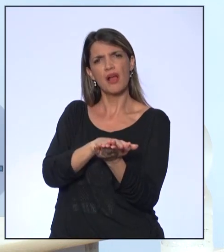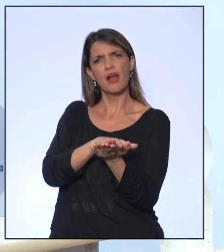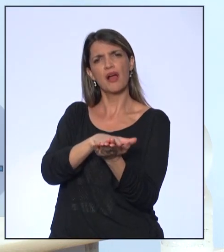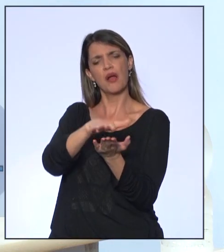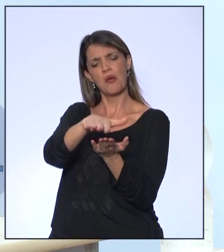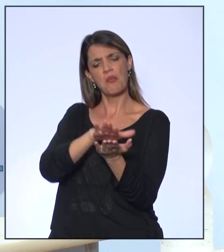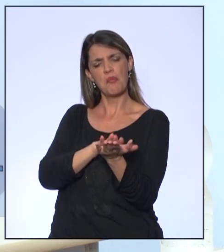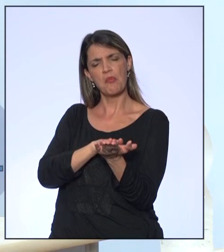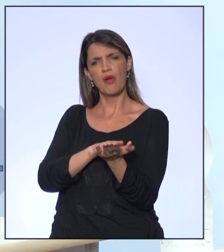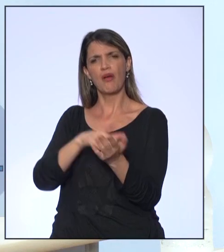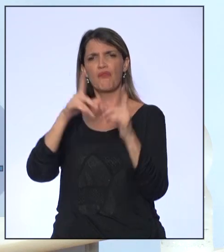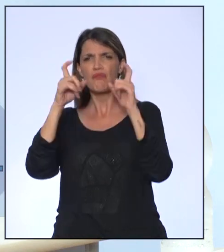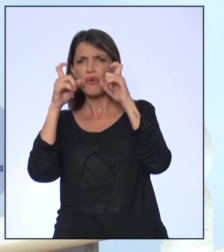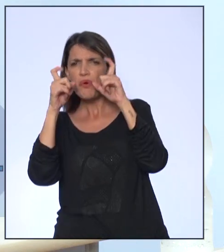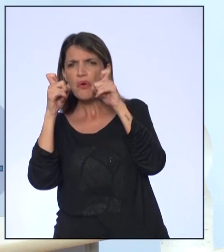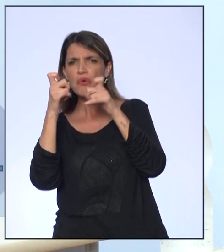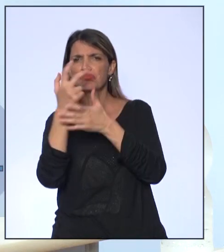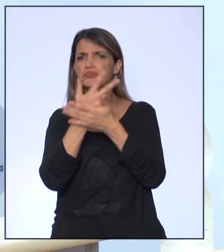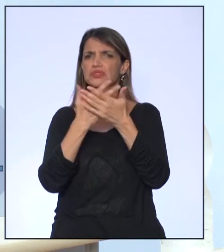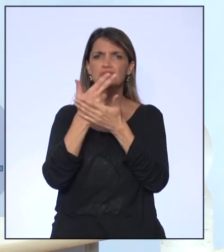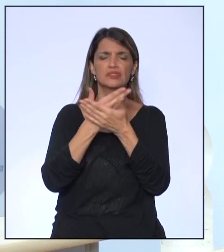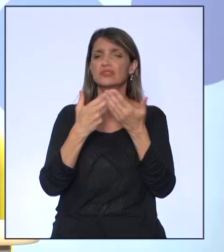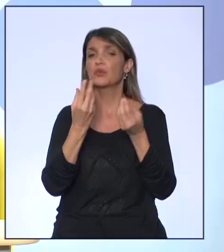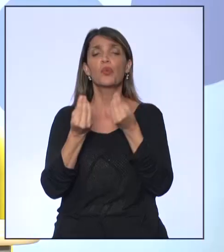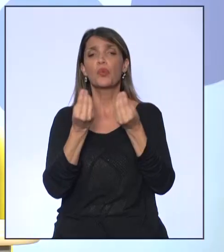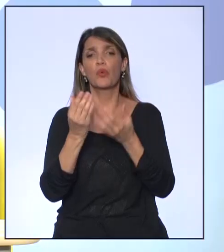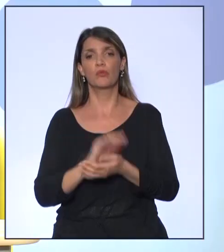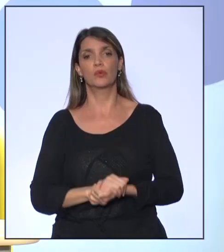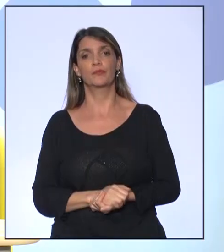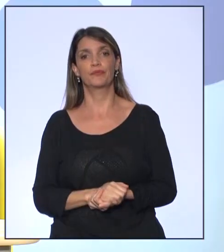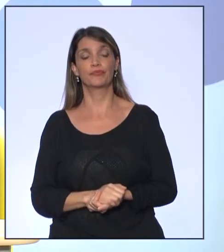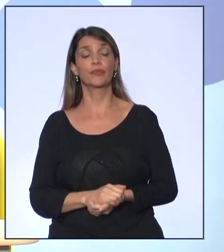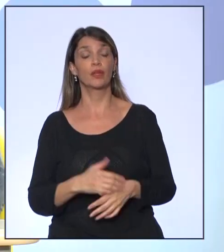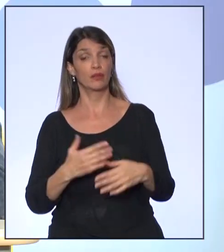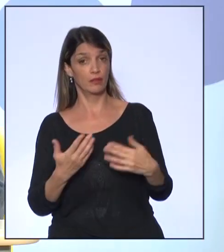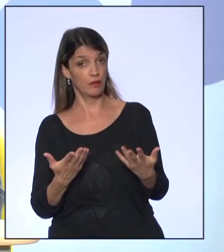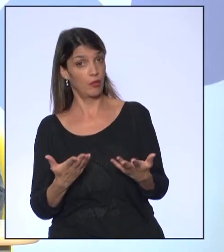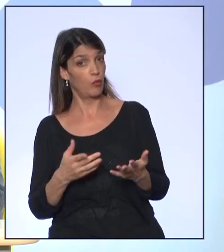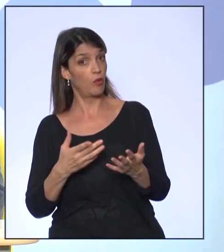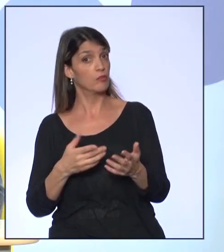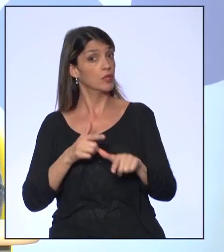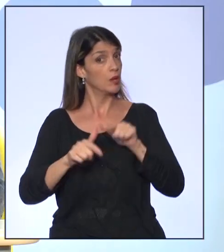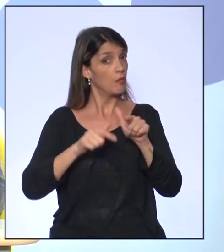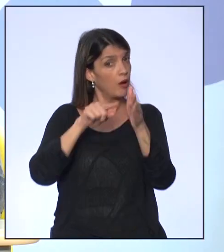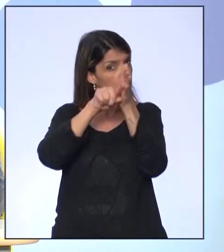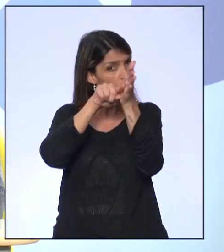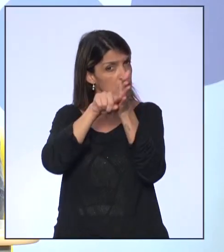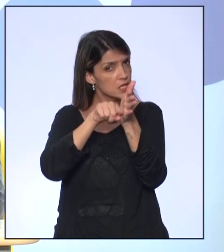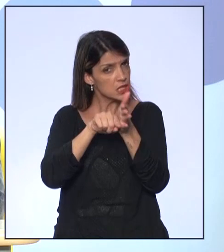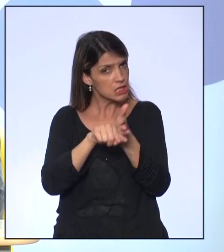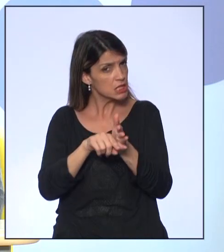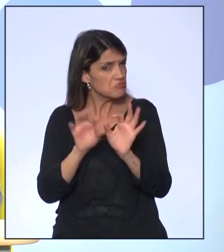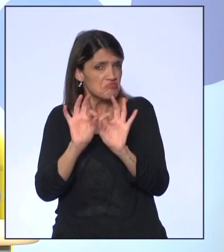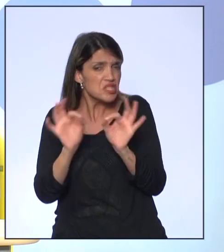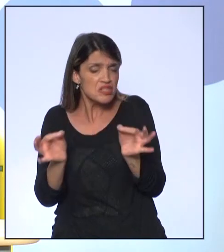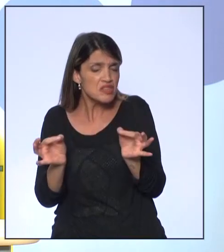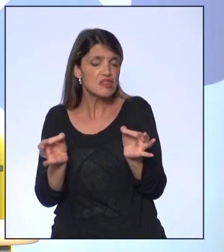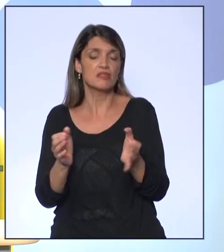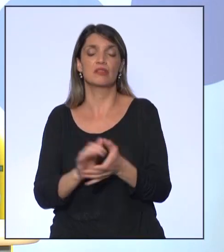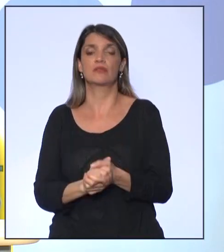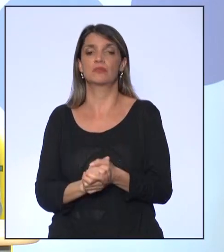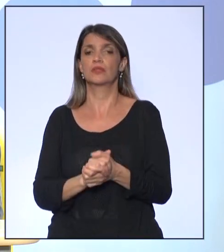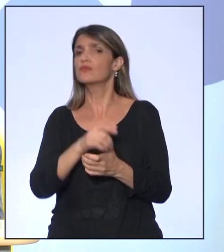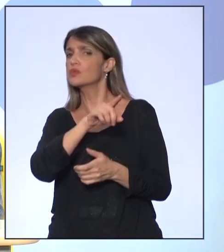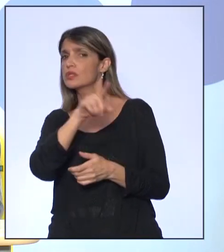foto, com desenho. Olha só, gente, é um trabalho de pesquisa, né? Um trabalho de pesquisa simples, onde vocês